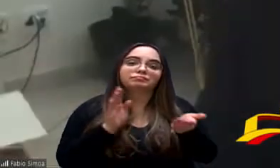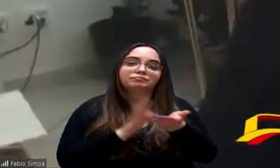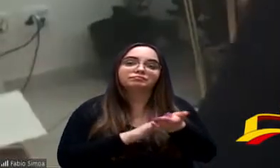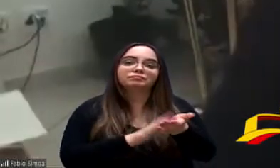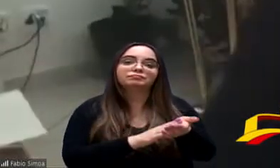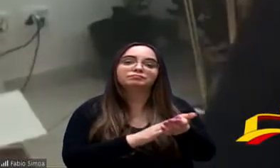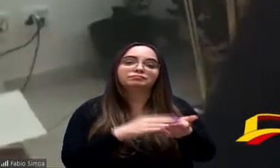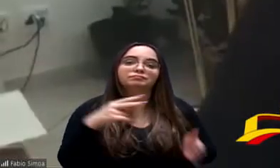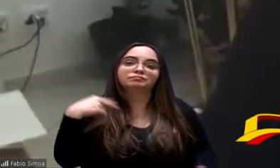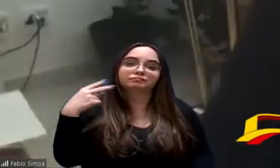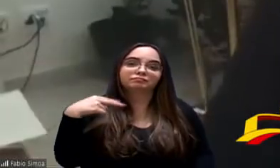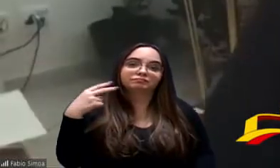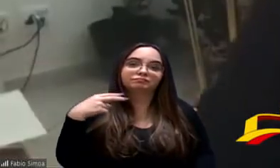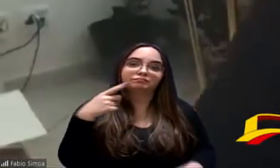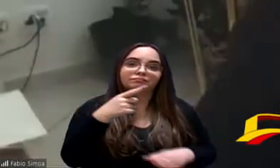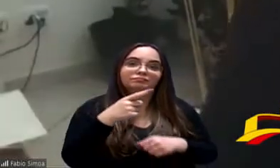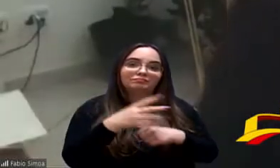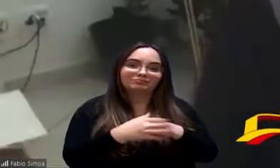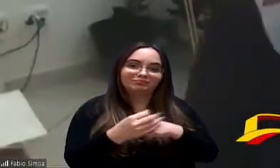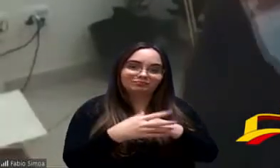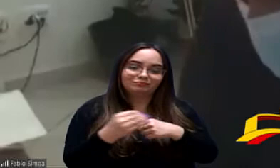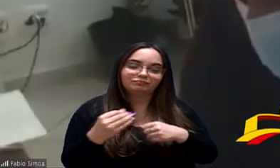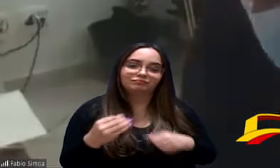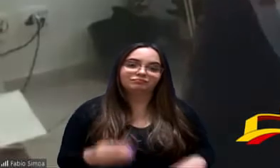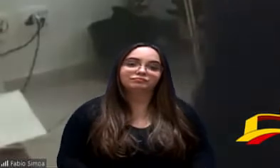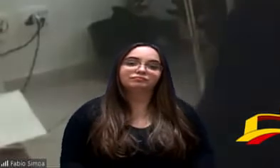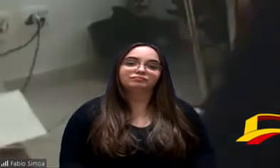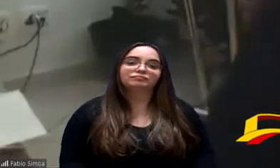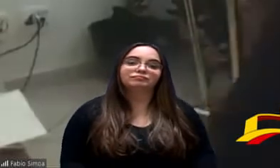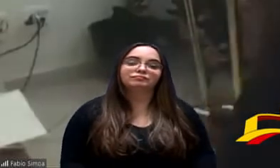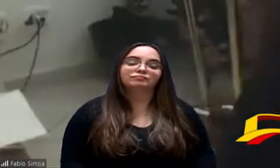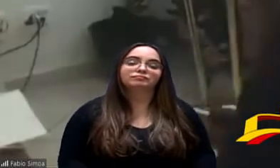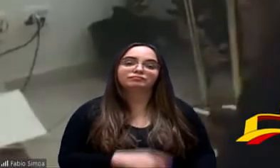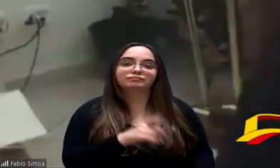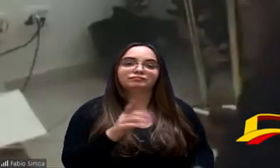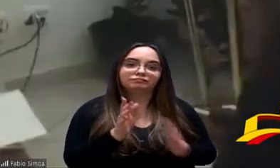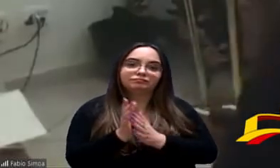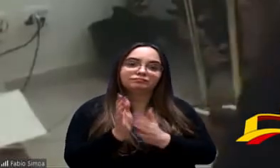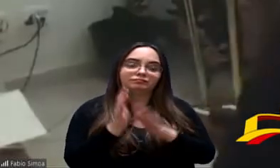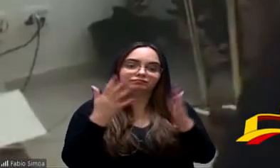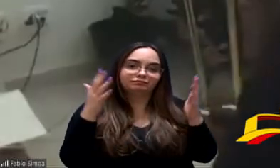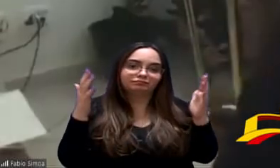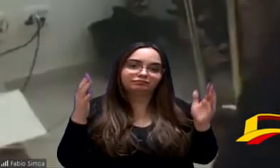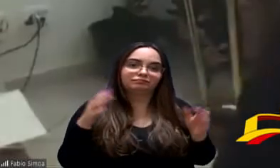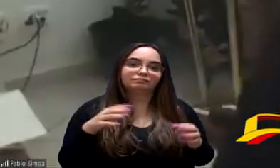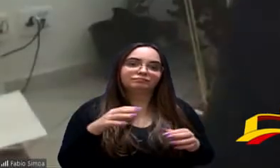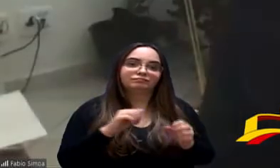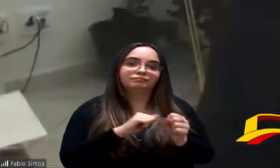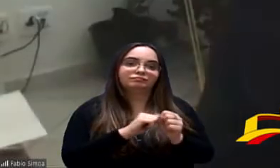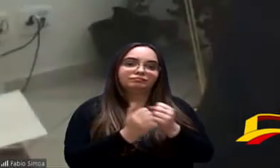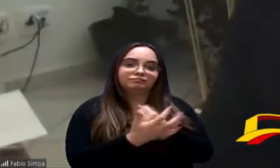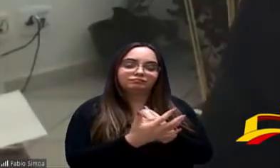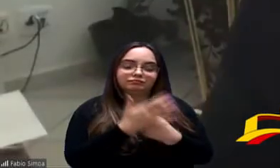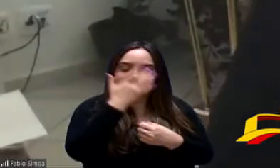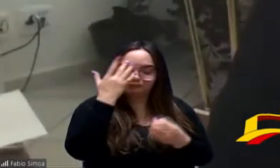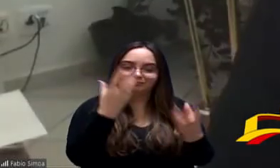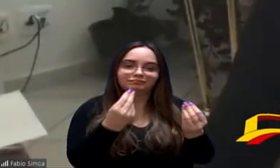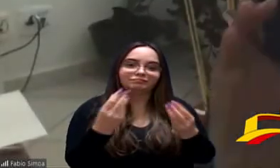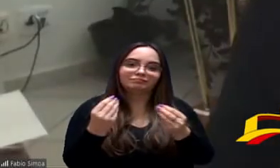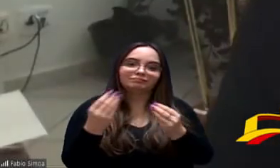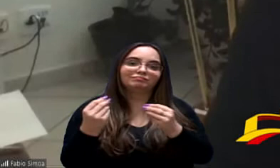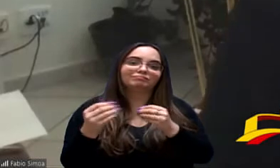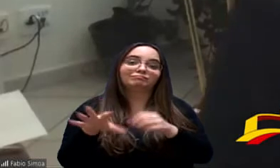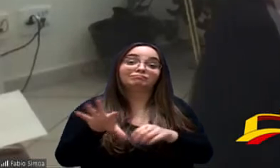né, Rodrigo do Treviso, mais uma vez aí, a moção de aplauso, uma questão aí da pandemia, aí, das sequelas aí,